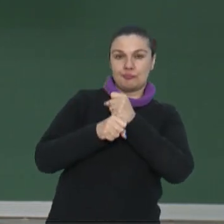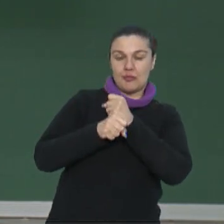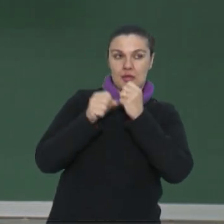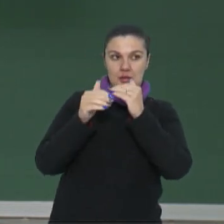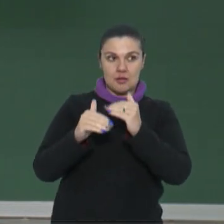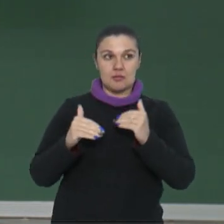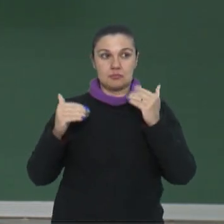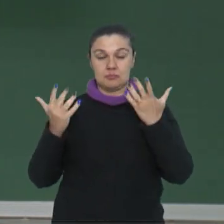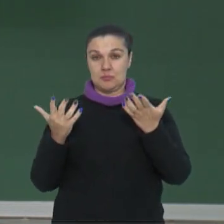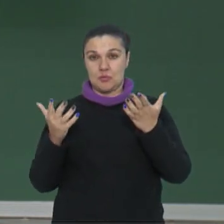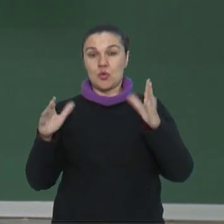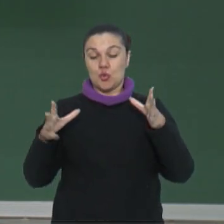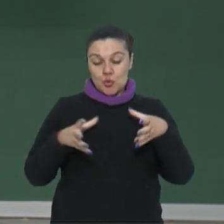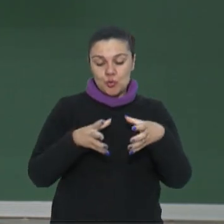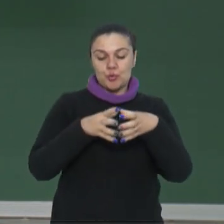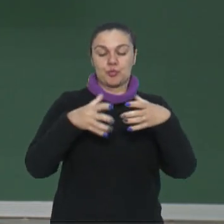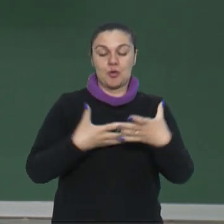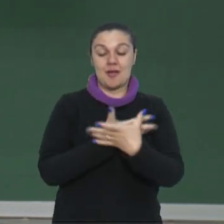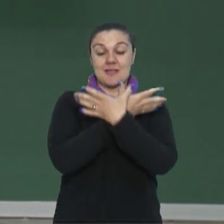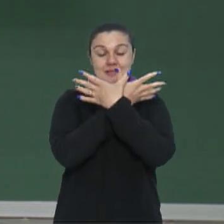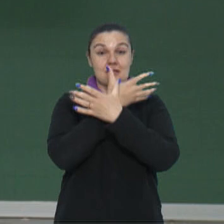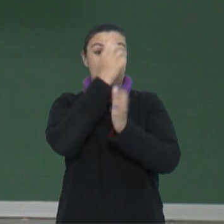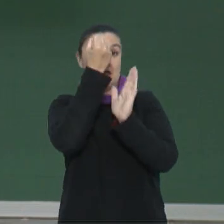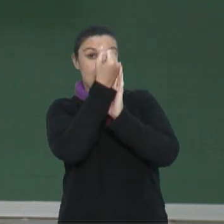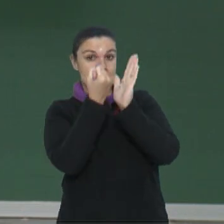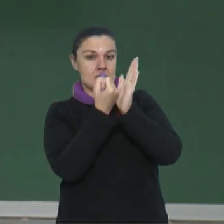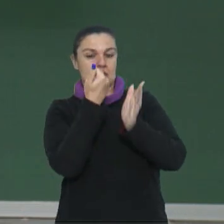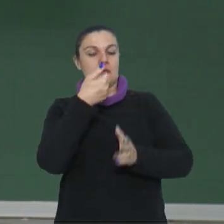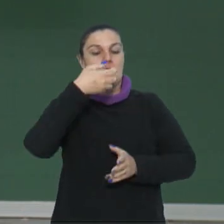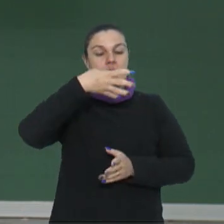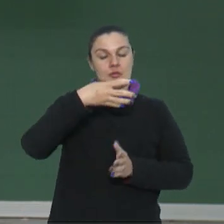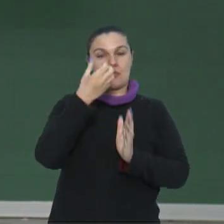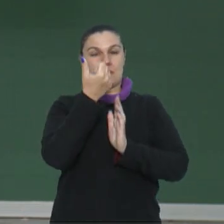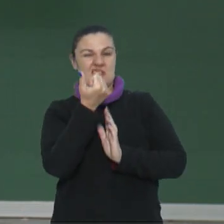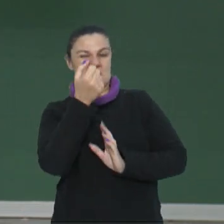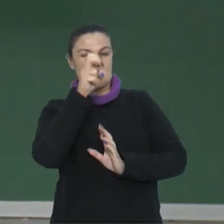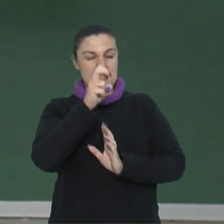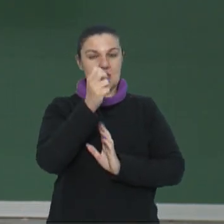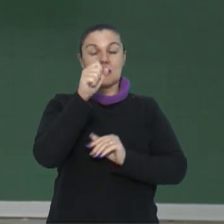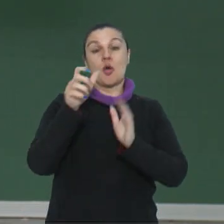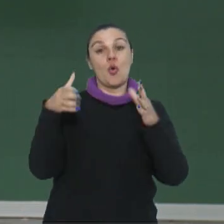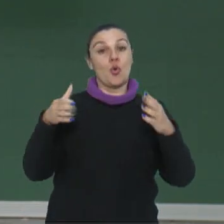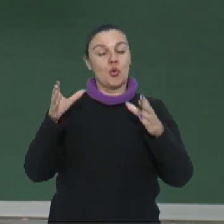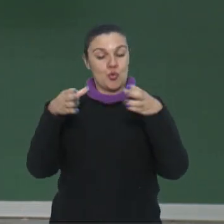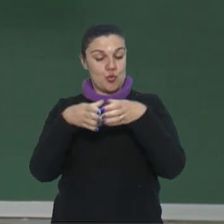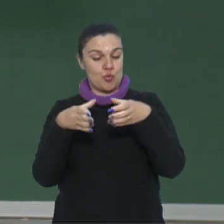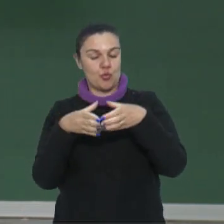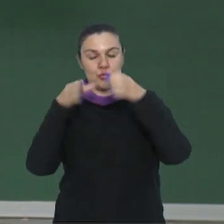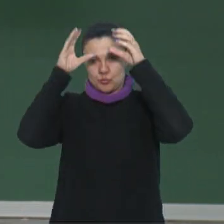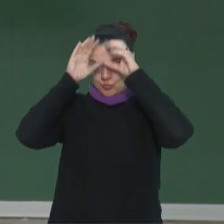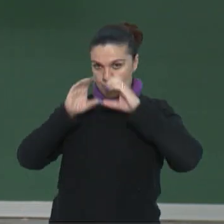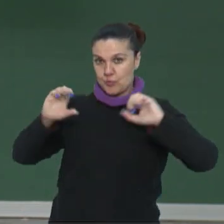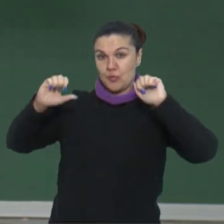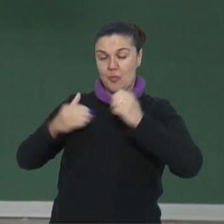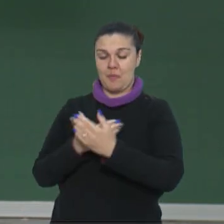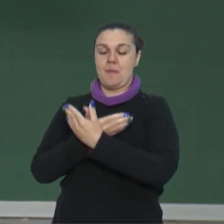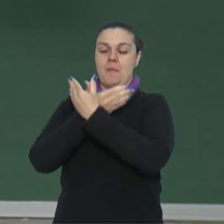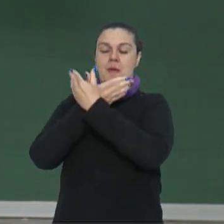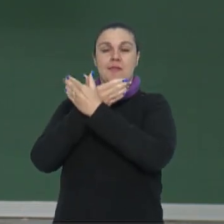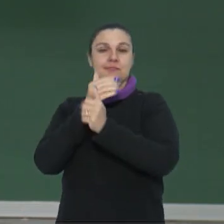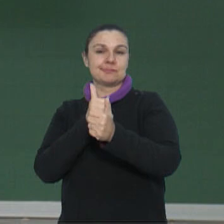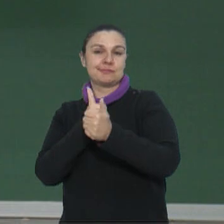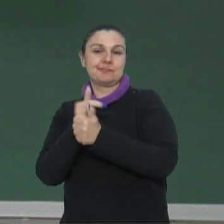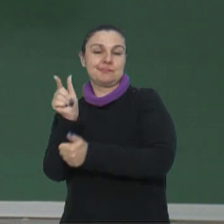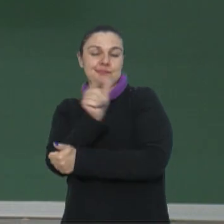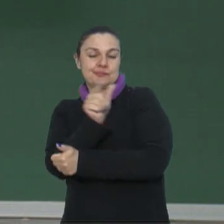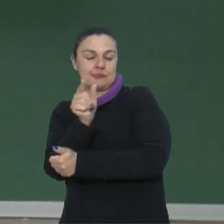auge dos aztecas, século XIV, século XV, os maias já eram um grupo bem menor, uma civilização bem menor, localizado